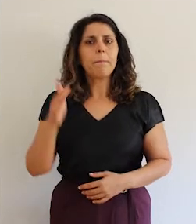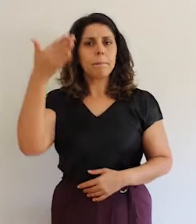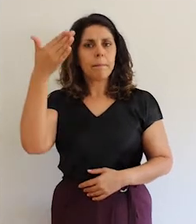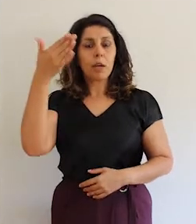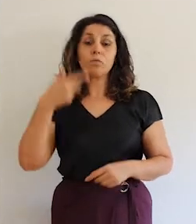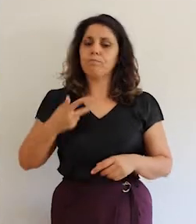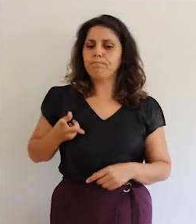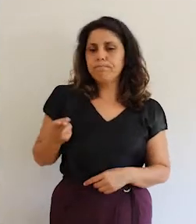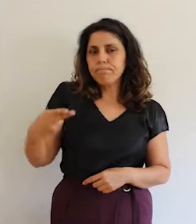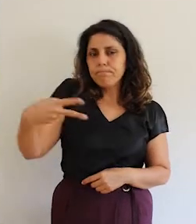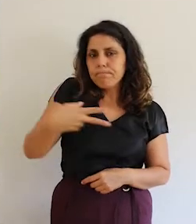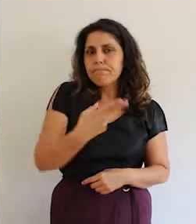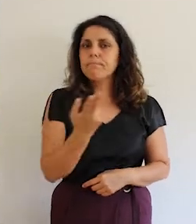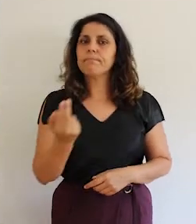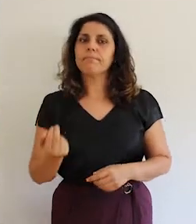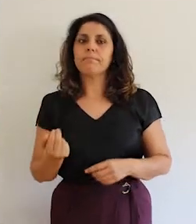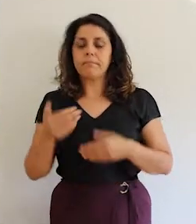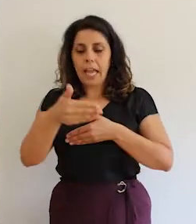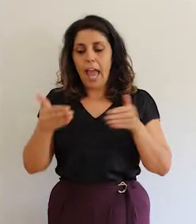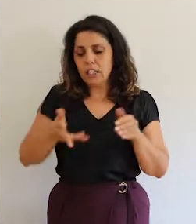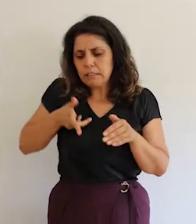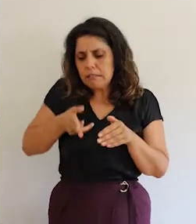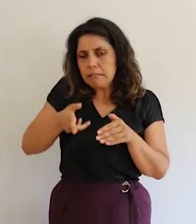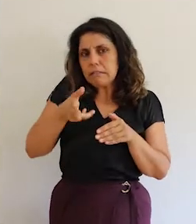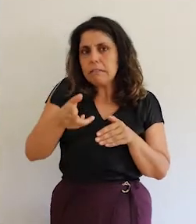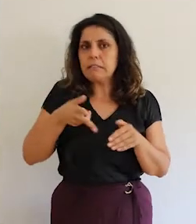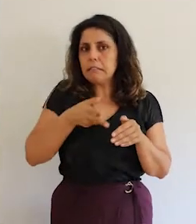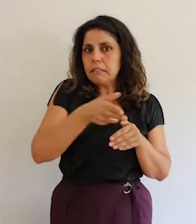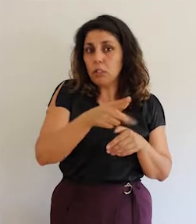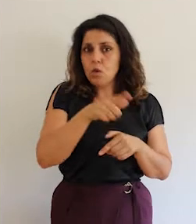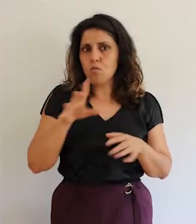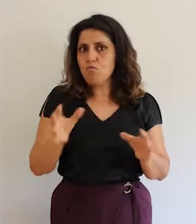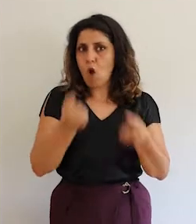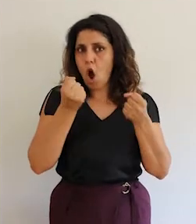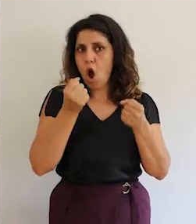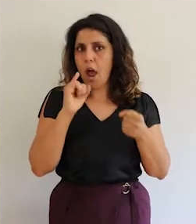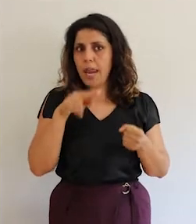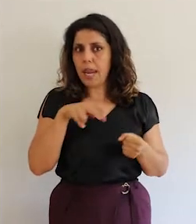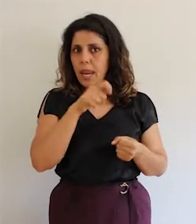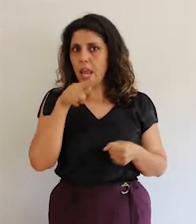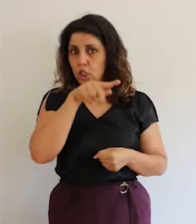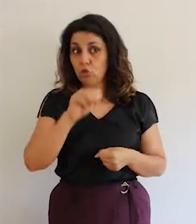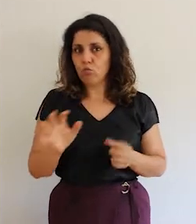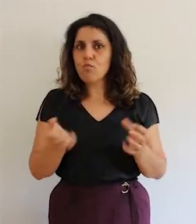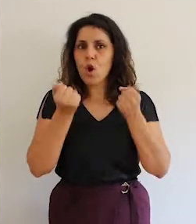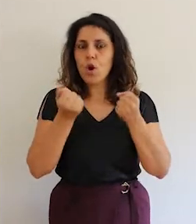Primeiro recortamos a caixinha dos ovos. Consegues, Inês?